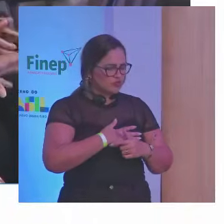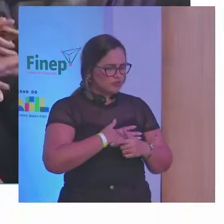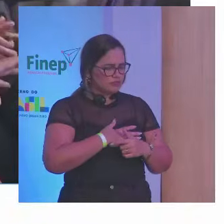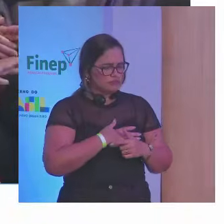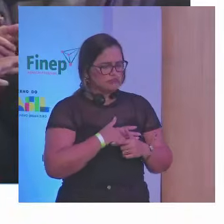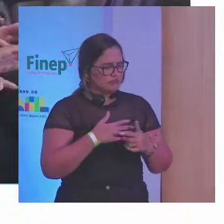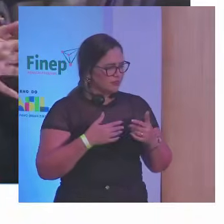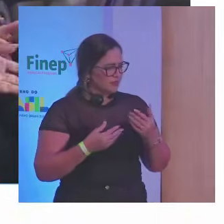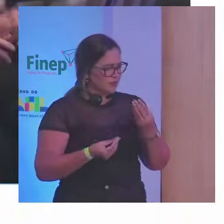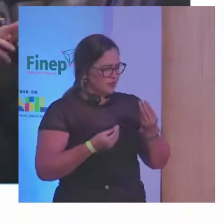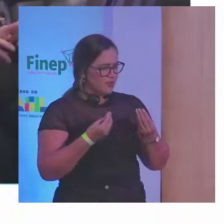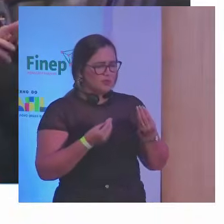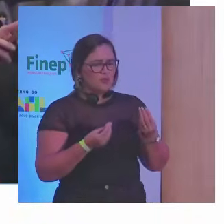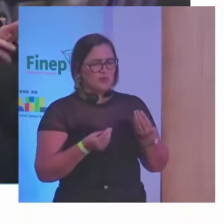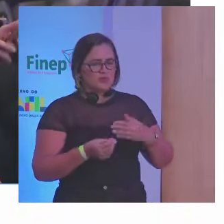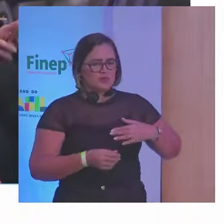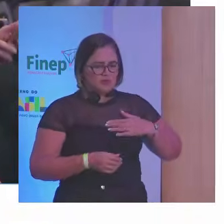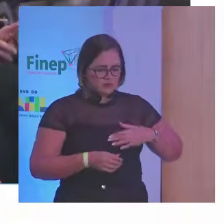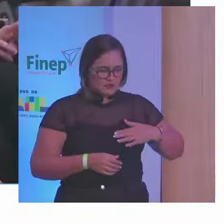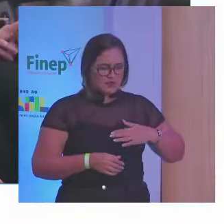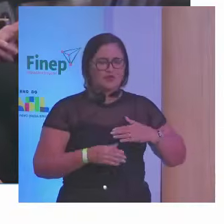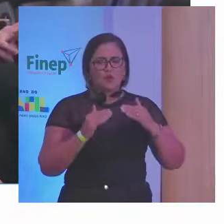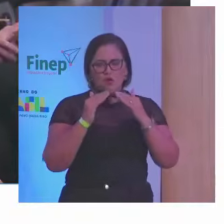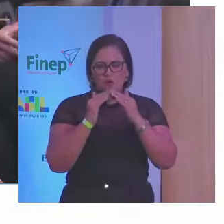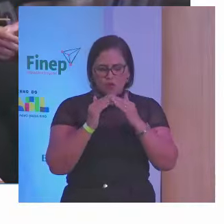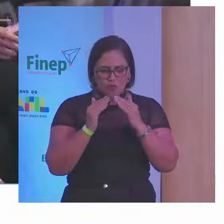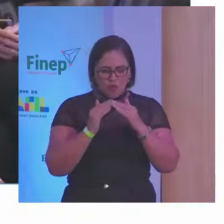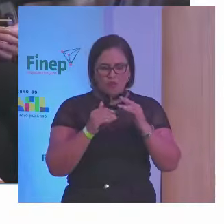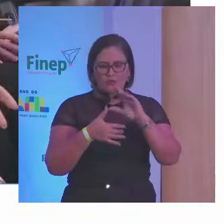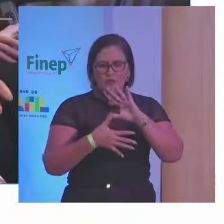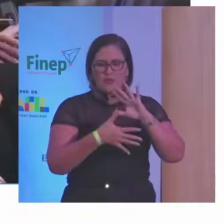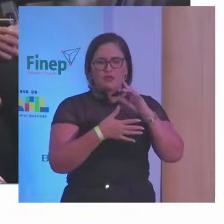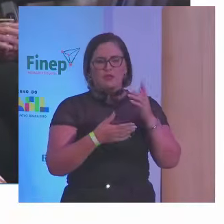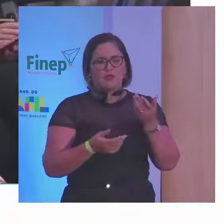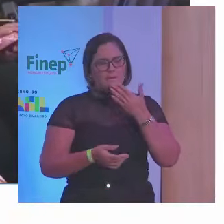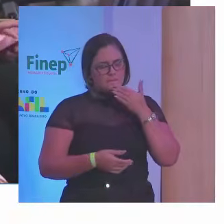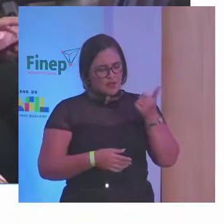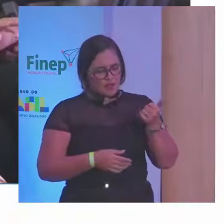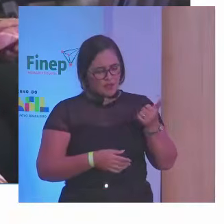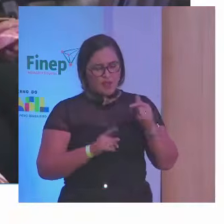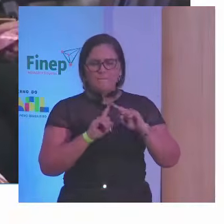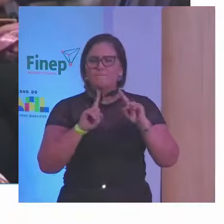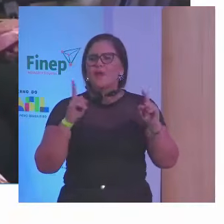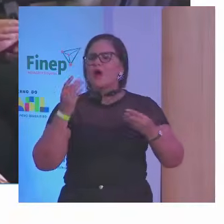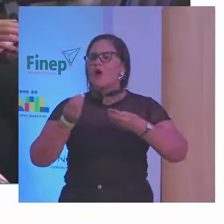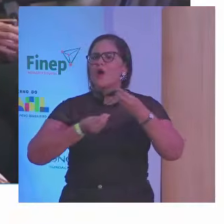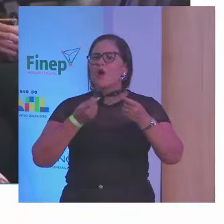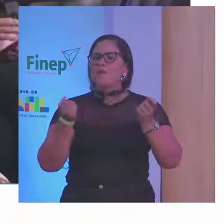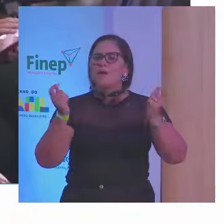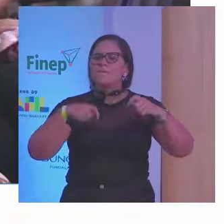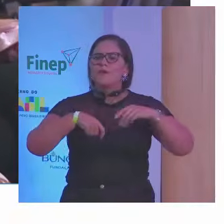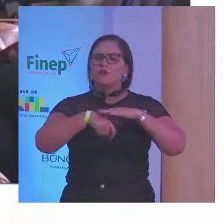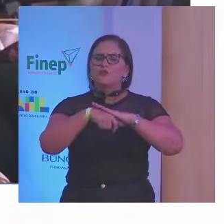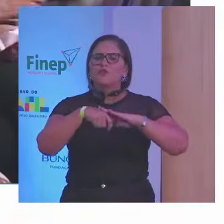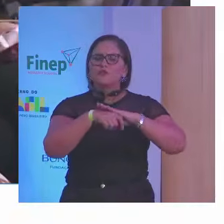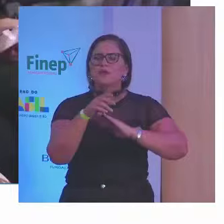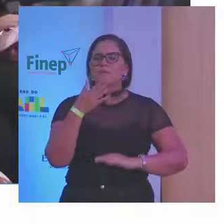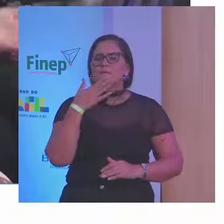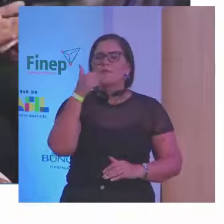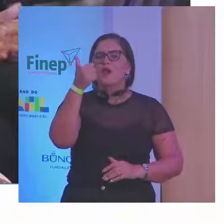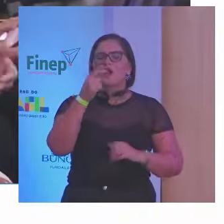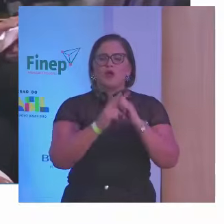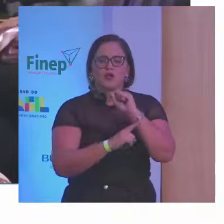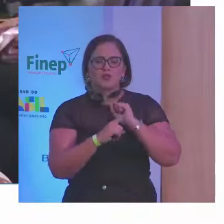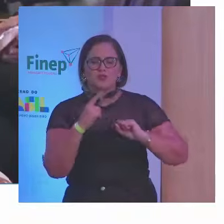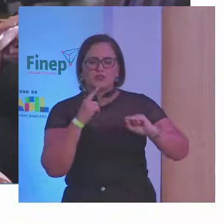forma como a gente gostaria que ele fosse. Eu concordo com o senhor que realmente a América Latina ela dá banho nisso. Mas como é que a gente poderia conversar melhor com a